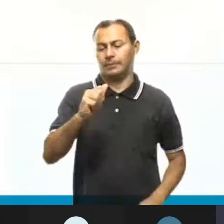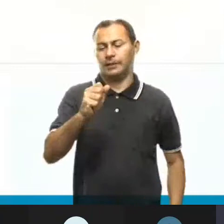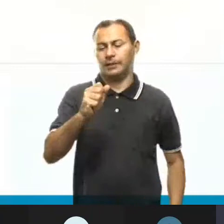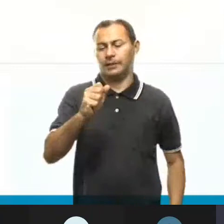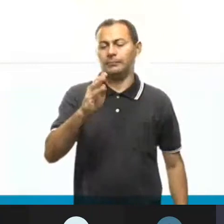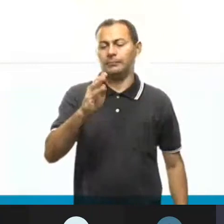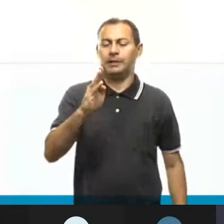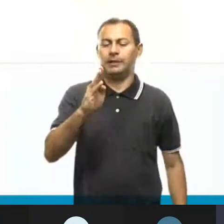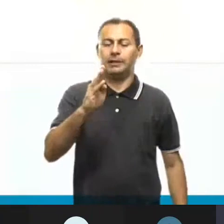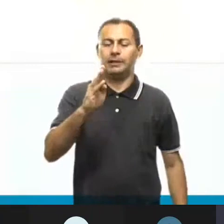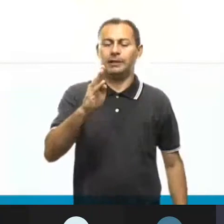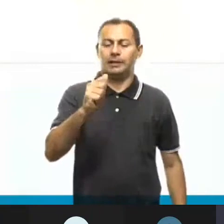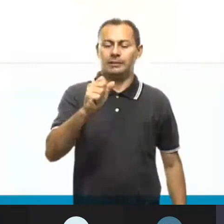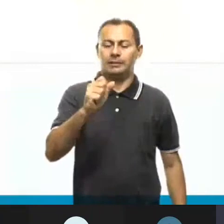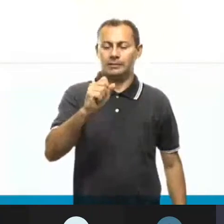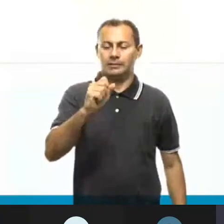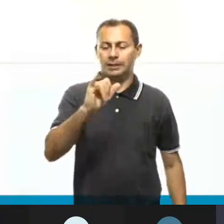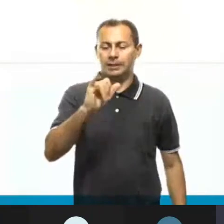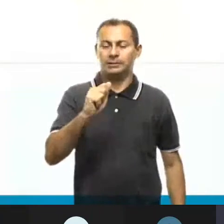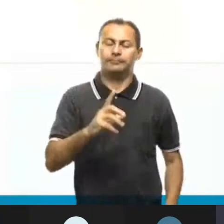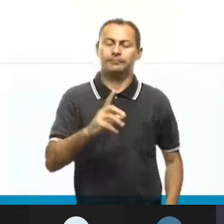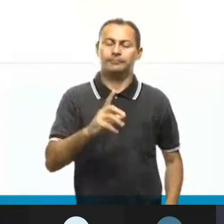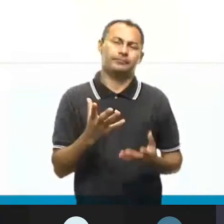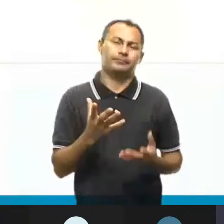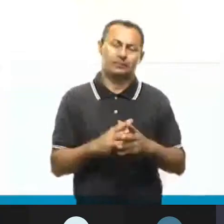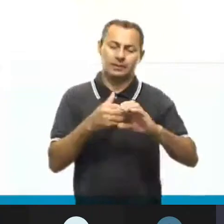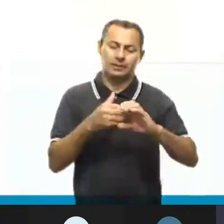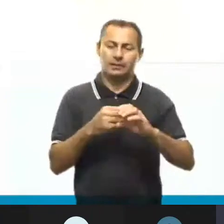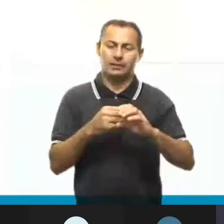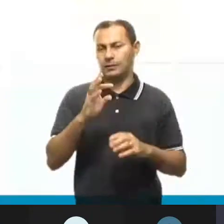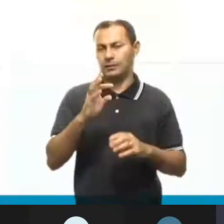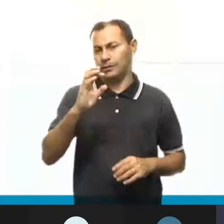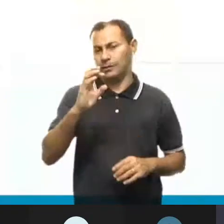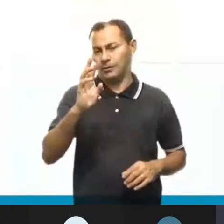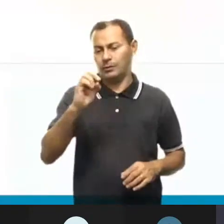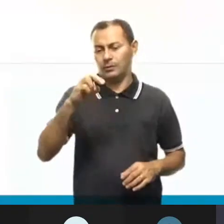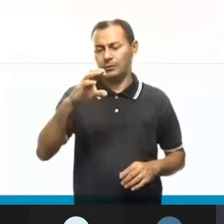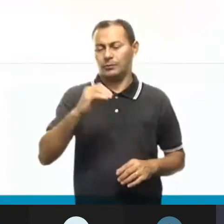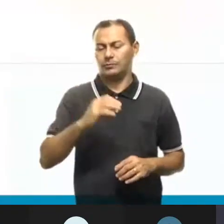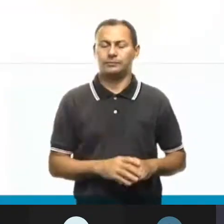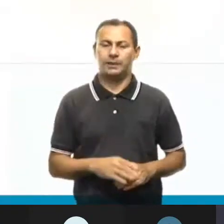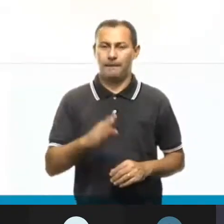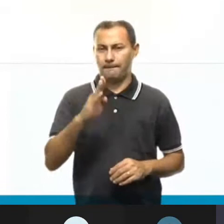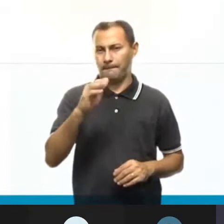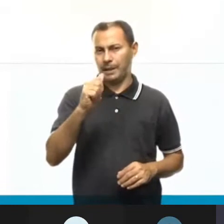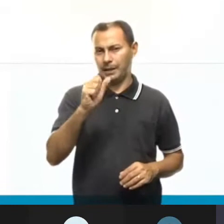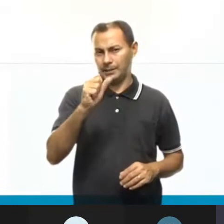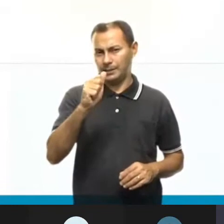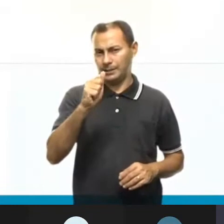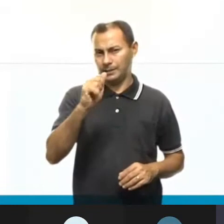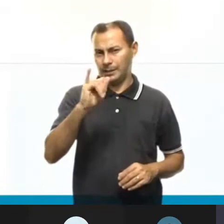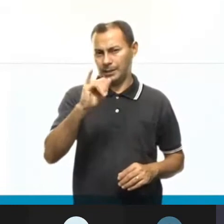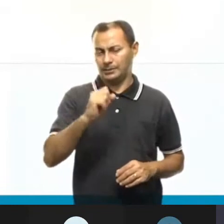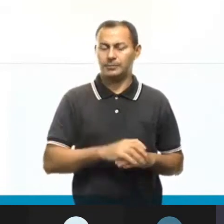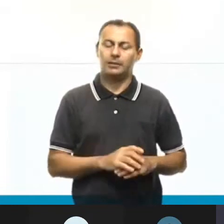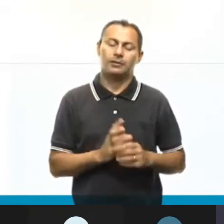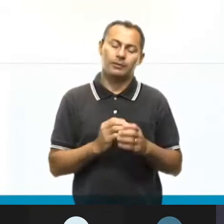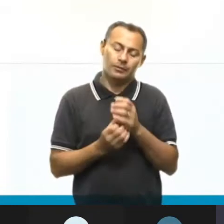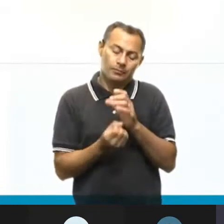basais, que eu falei, né, que são células tronco aqui desse epitélio que se dividem e vão,